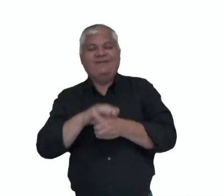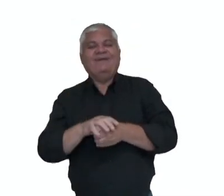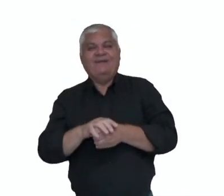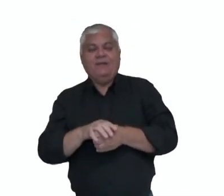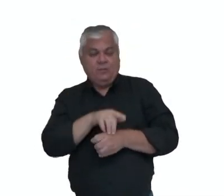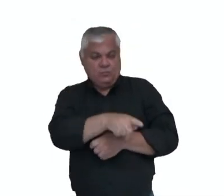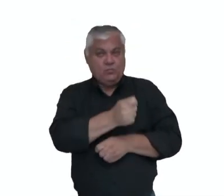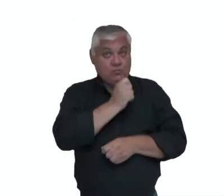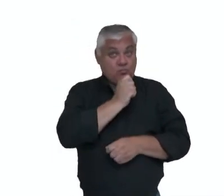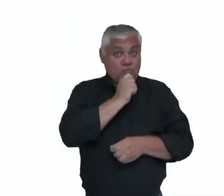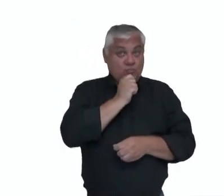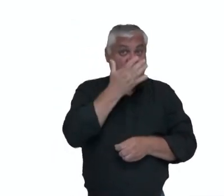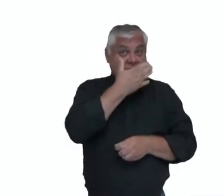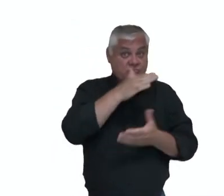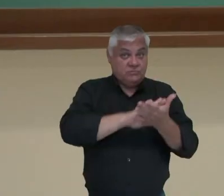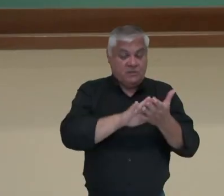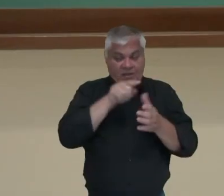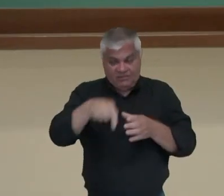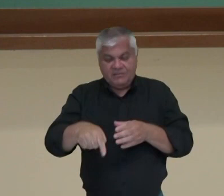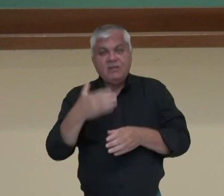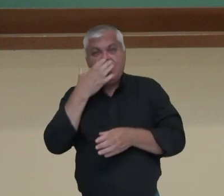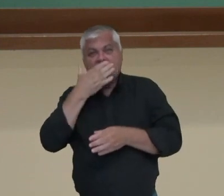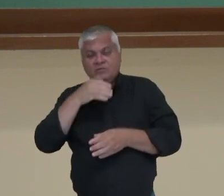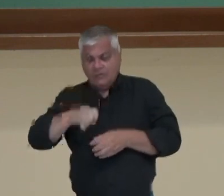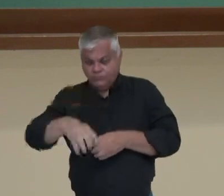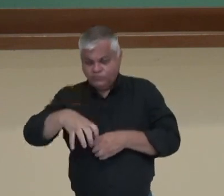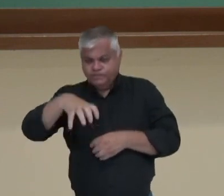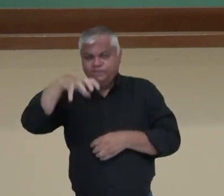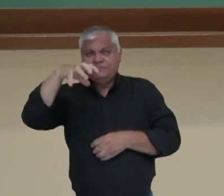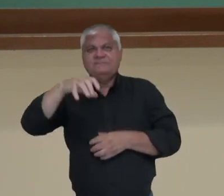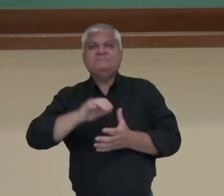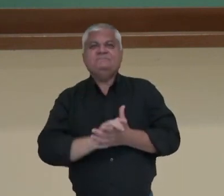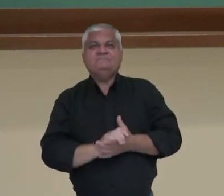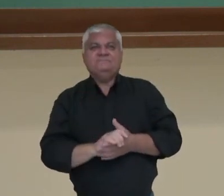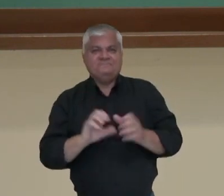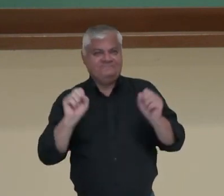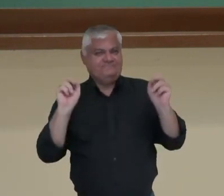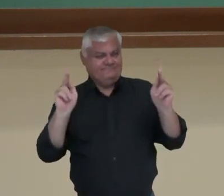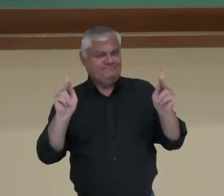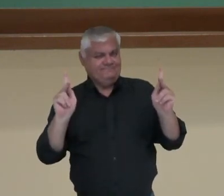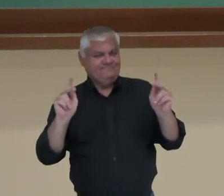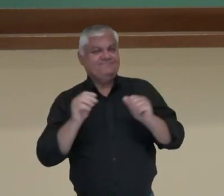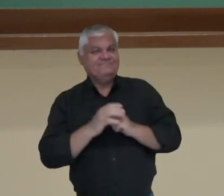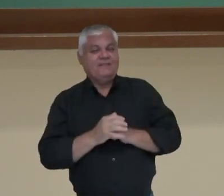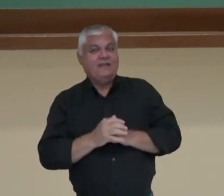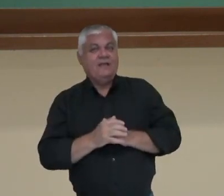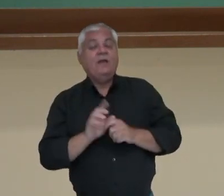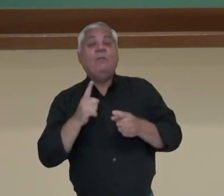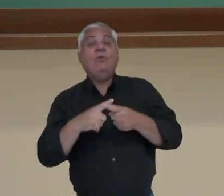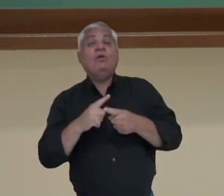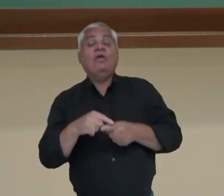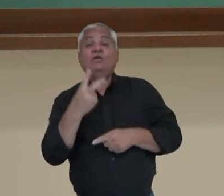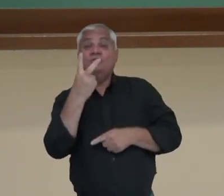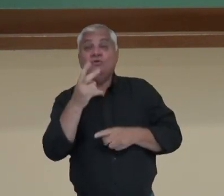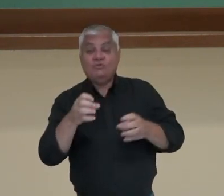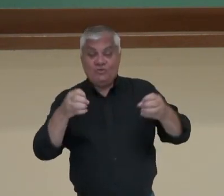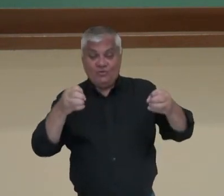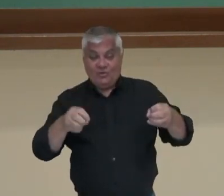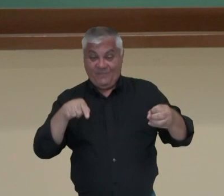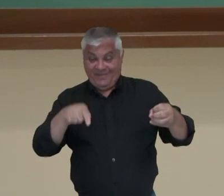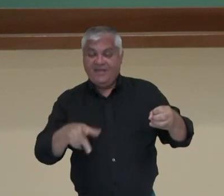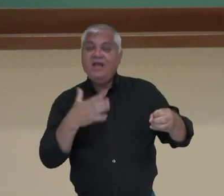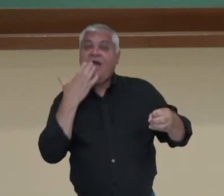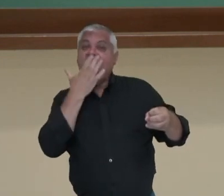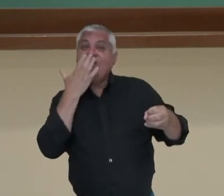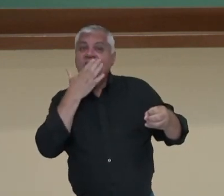açúcar provavelmente não irá acontecer isso, ok? Tá? Porque justamente o fungo ele está utilizando a glicose como